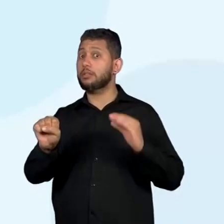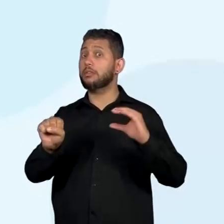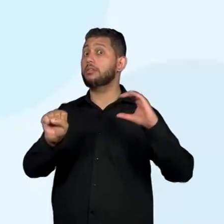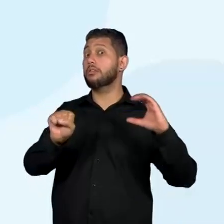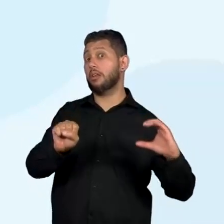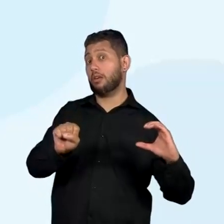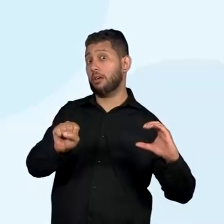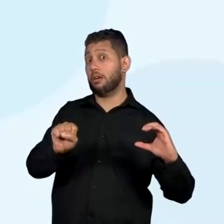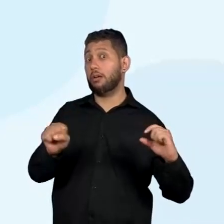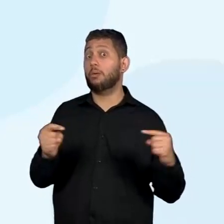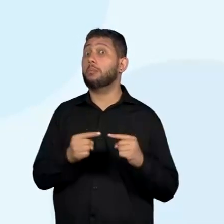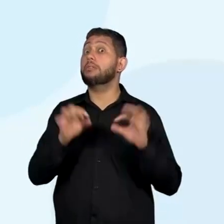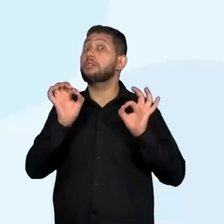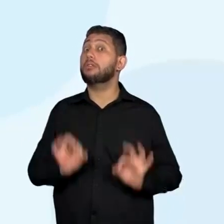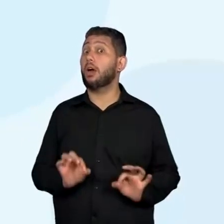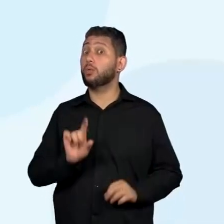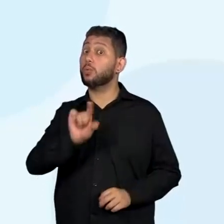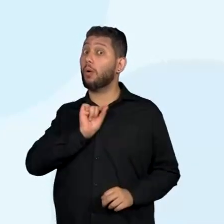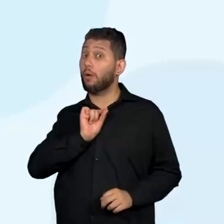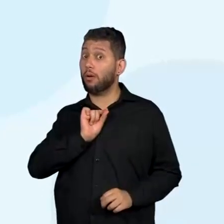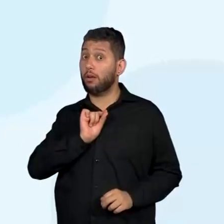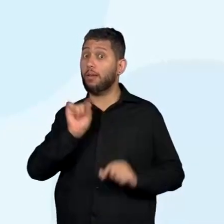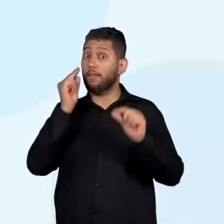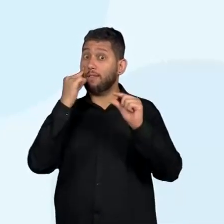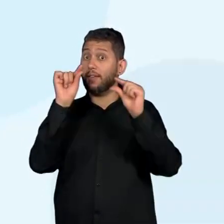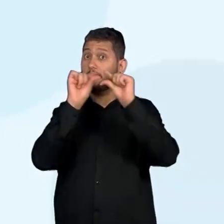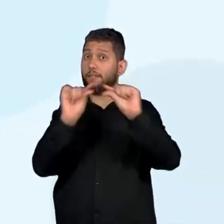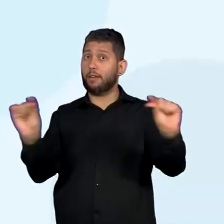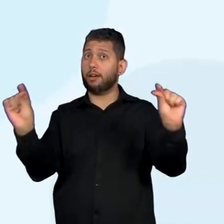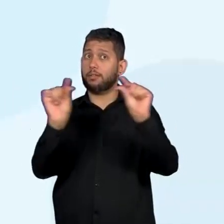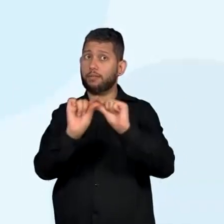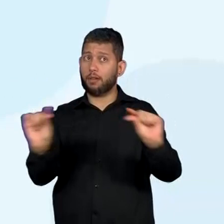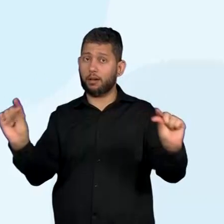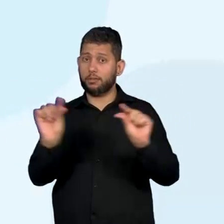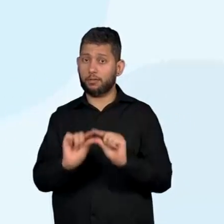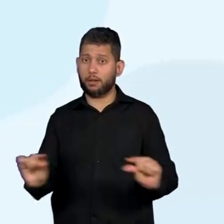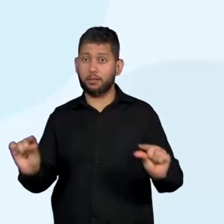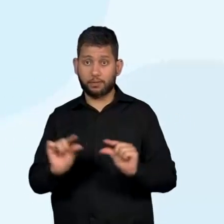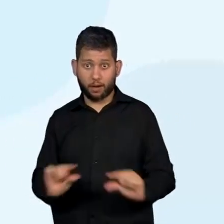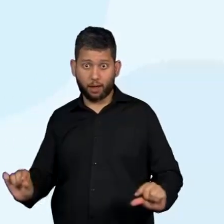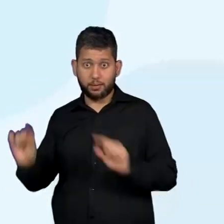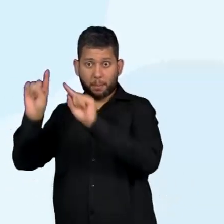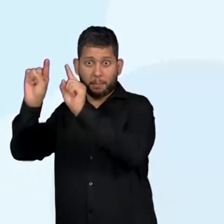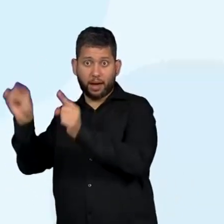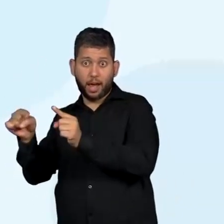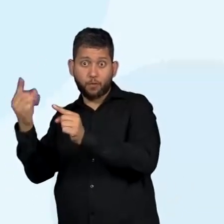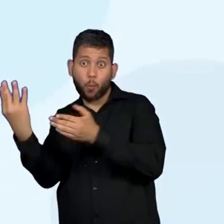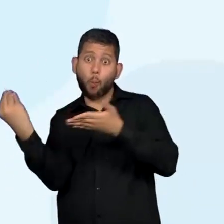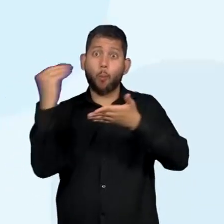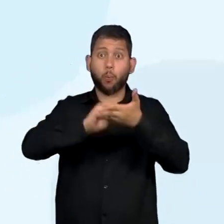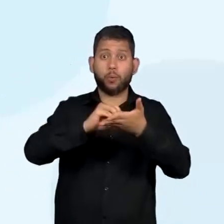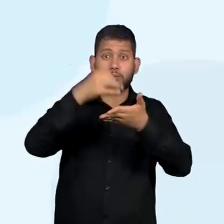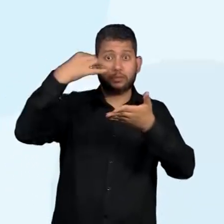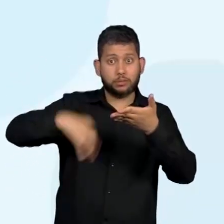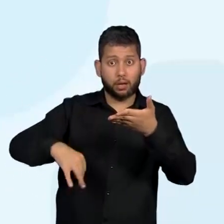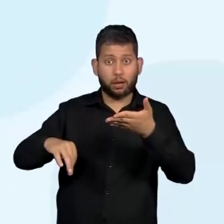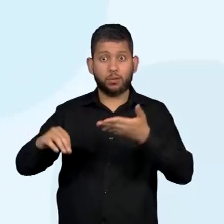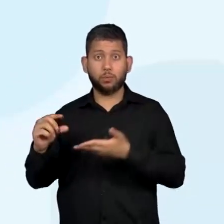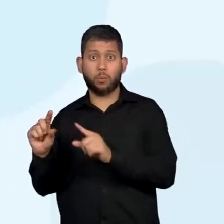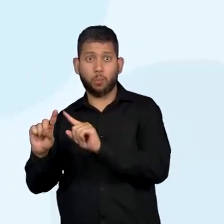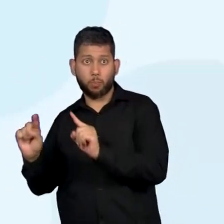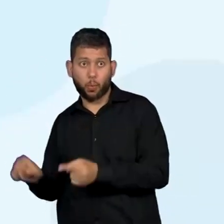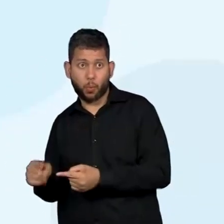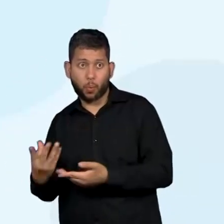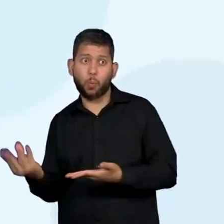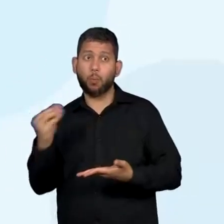correta em cada frase para completar a informação. Depois, justifique